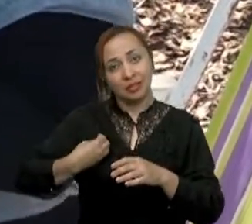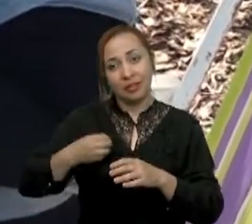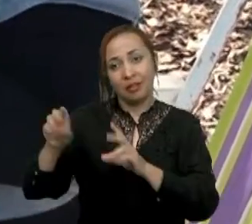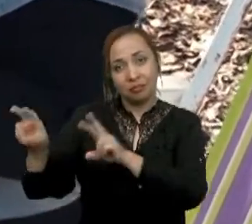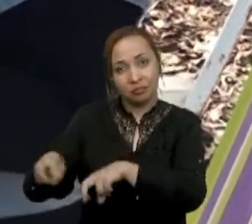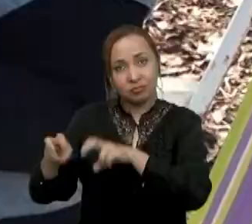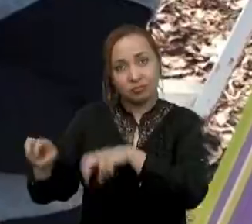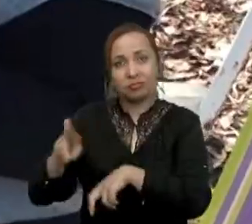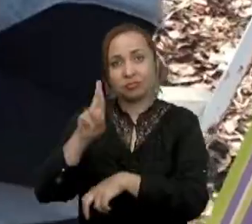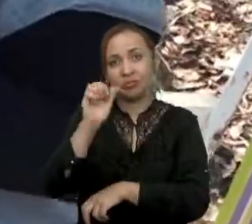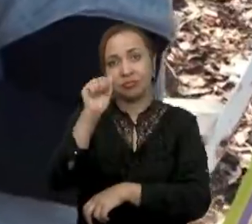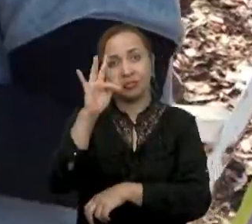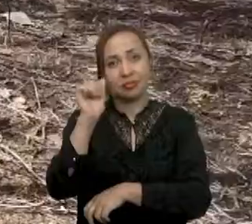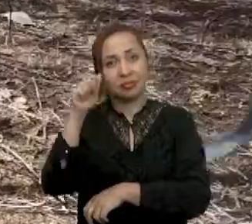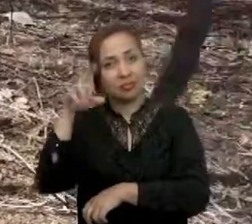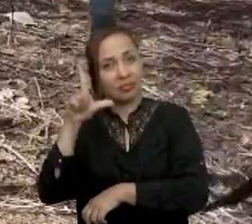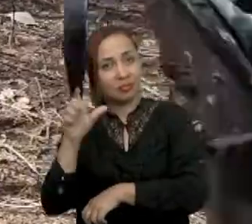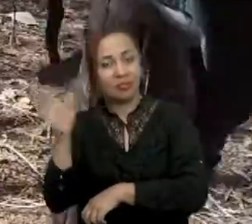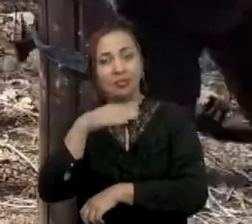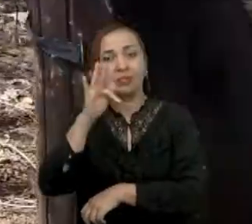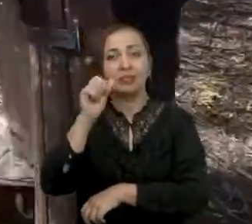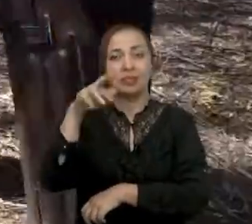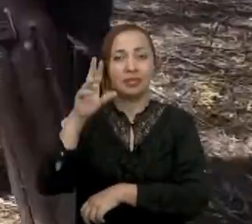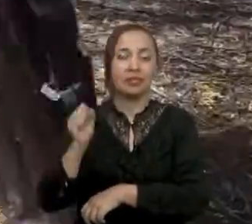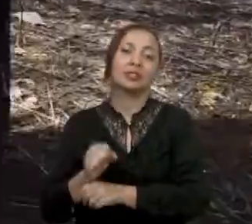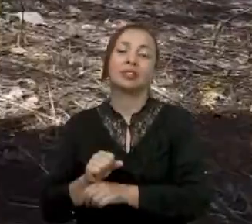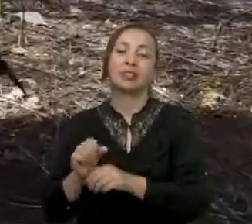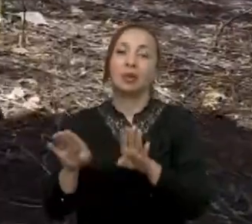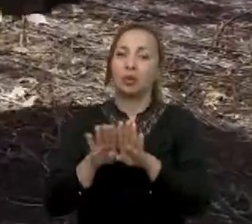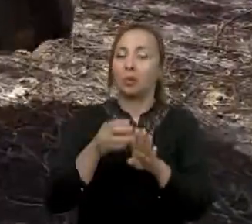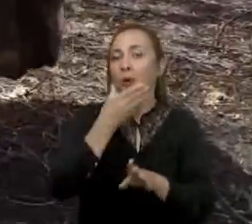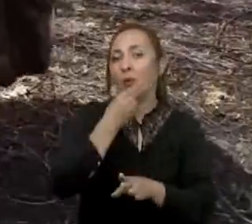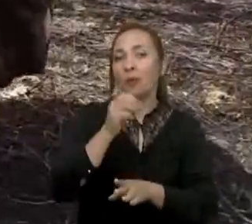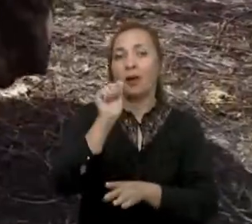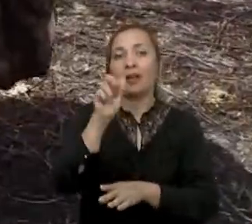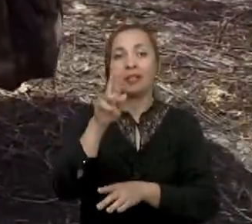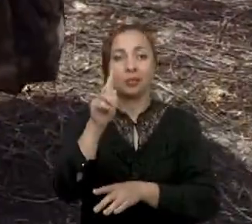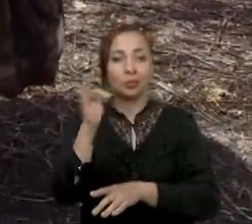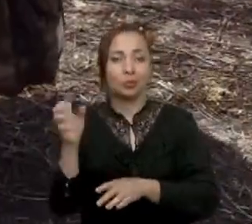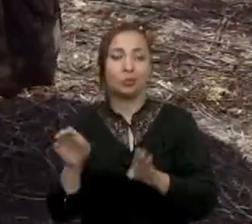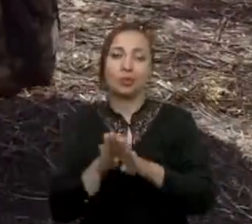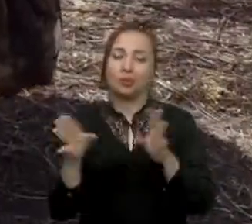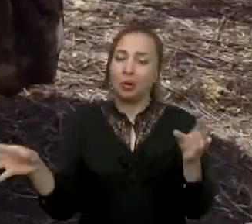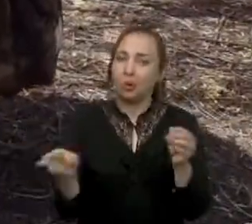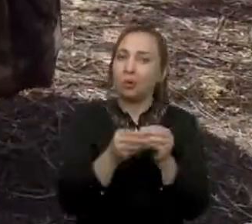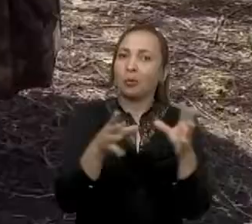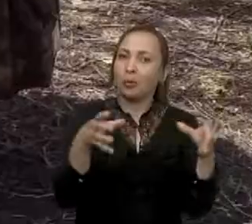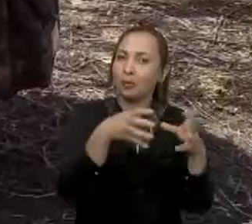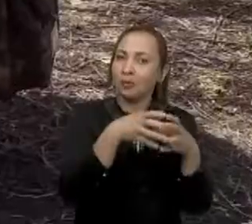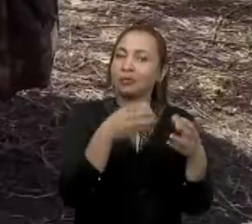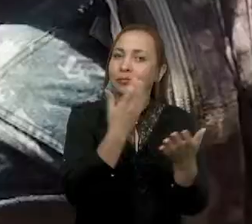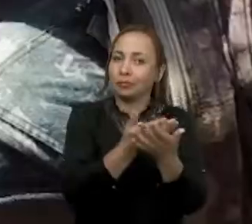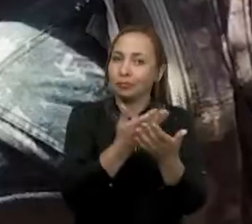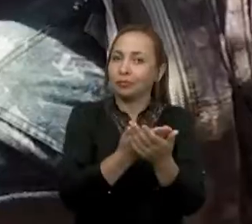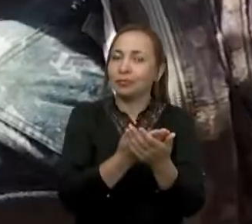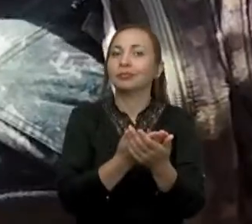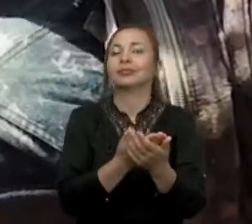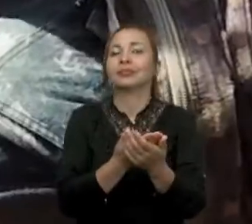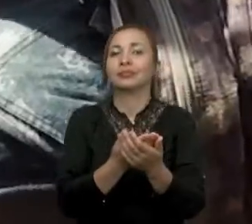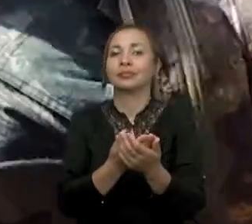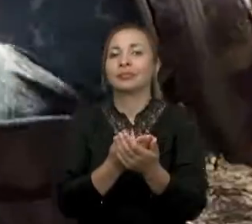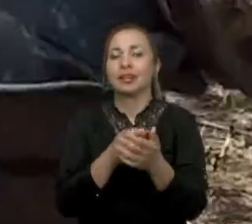habitam a área da Fazenda Rafael Fernandes Arthur também integra a equipe de estudantes da ecologia e está nessa missão